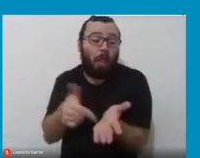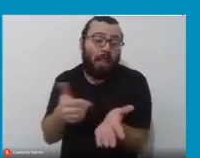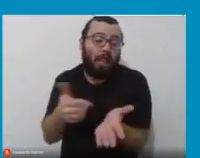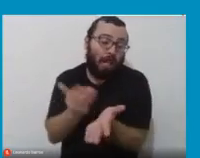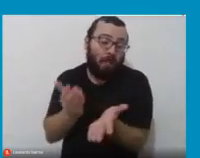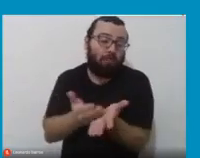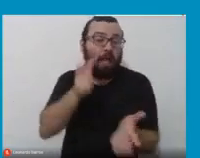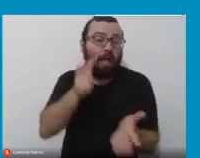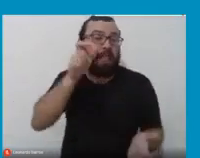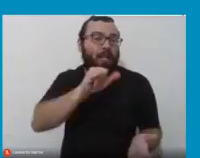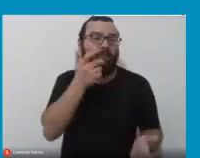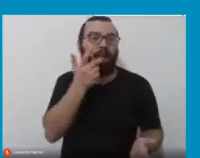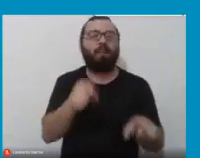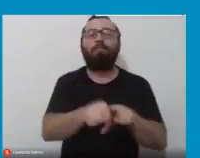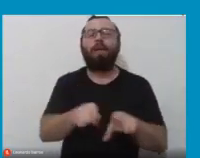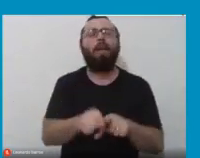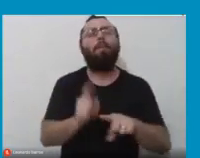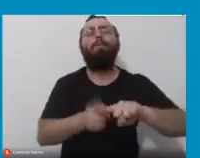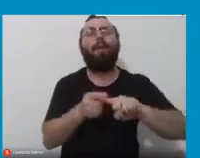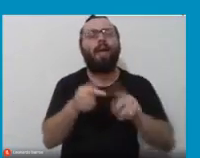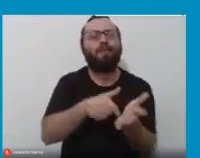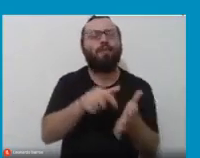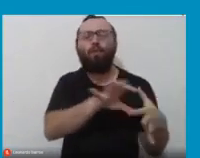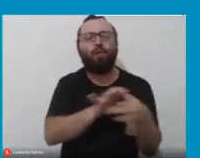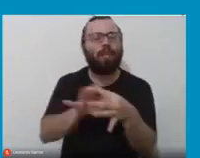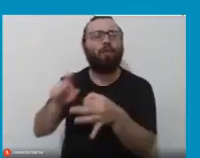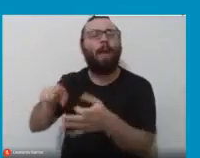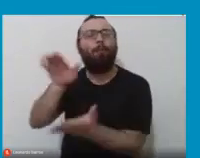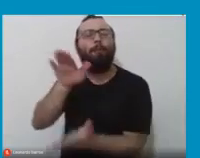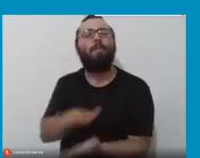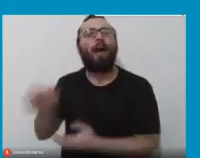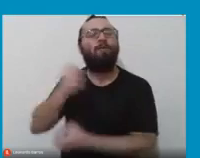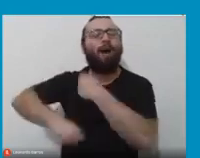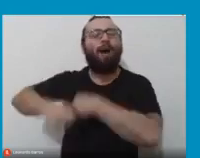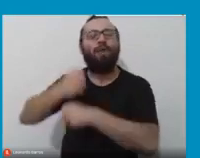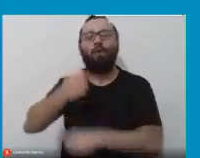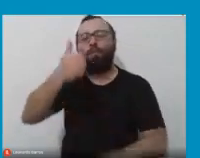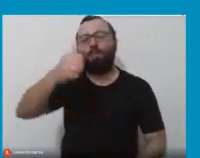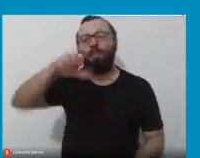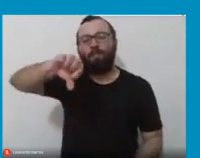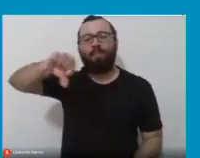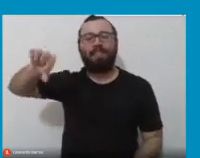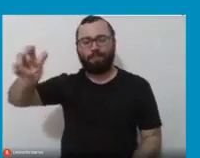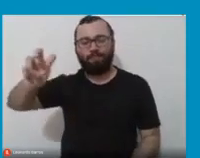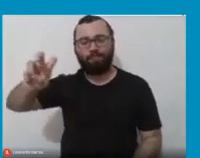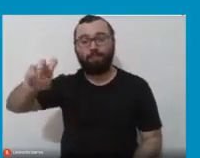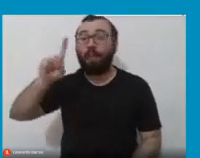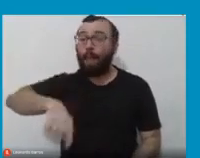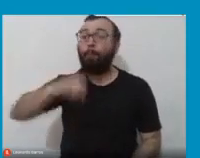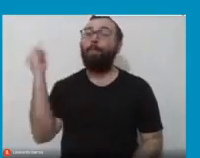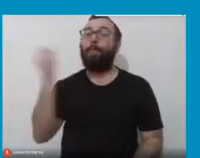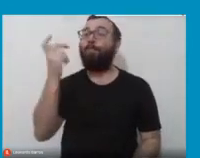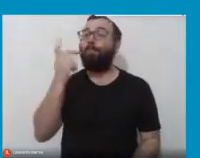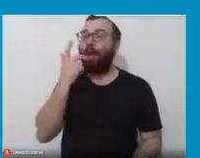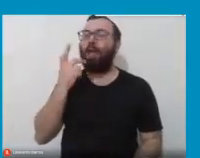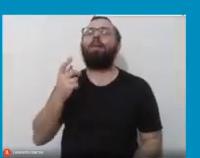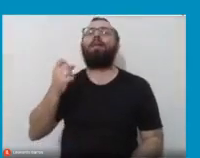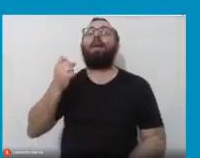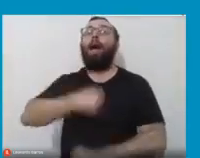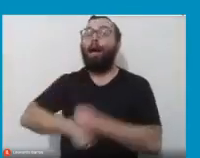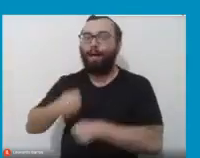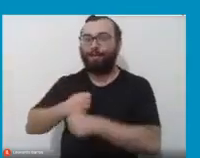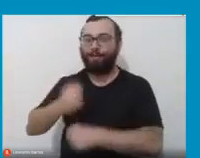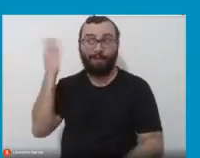interessante falar, porque foi um contexto que foi publicado em 1995, né? É importante a gente lembrar que em 1988,